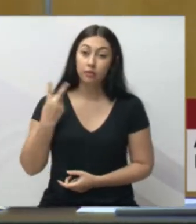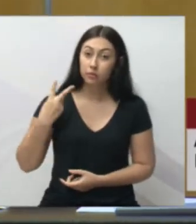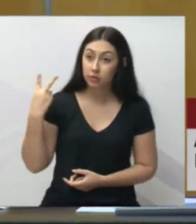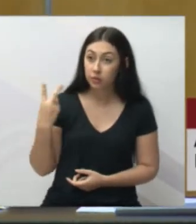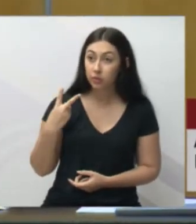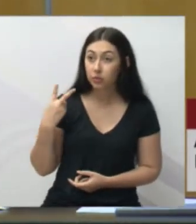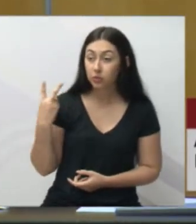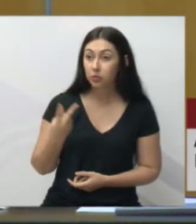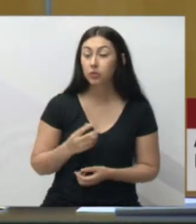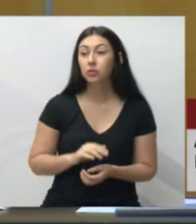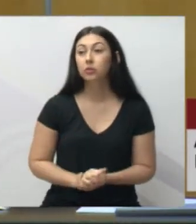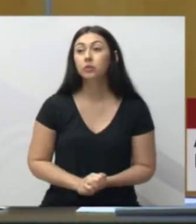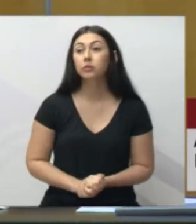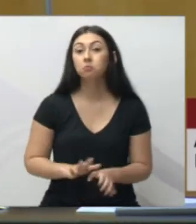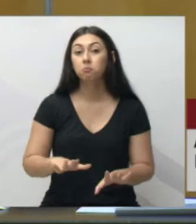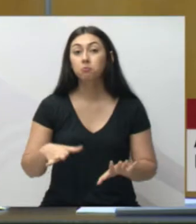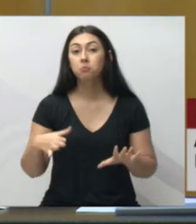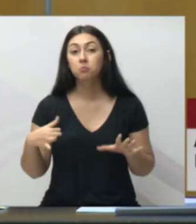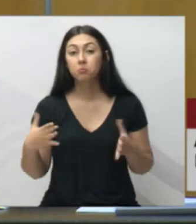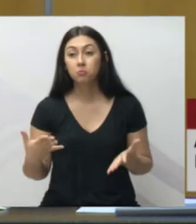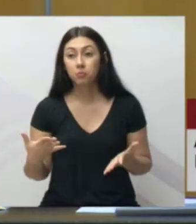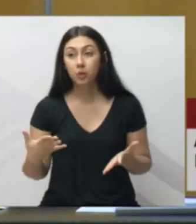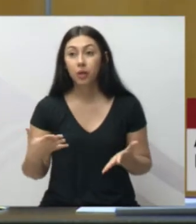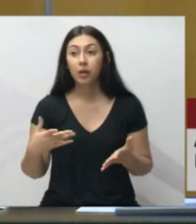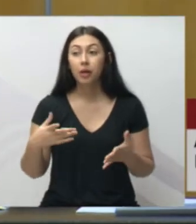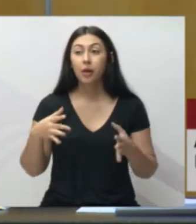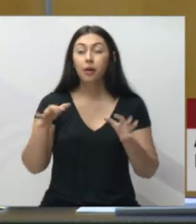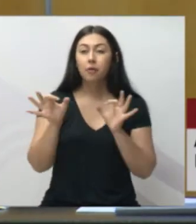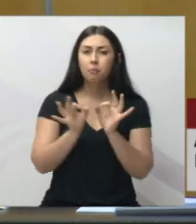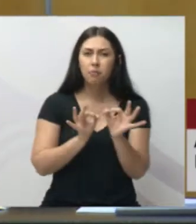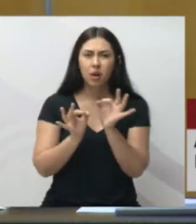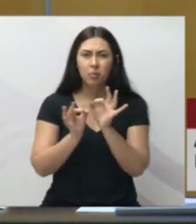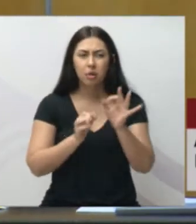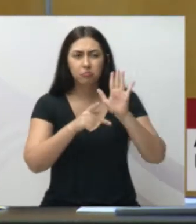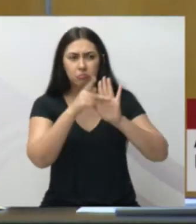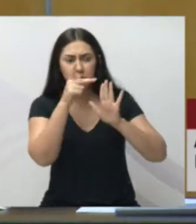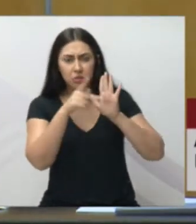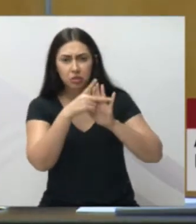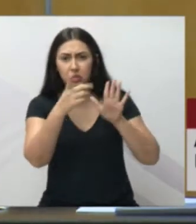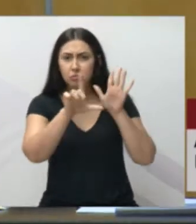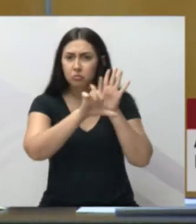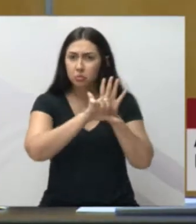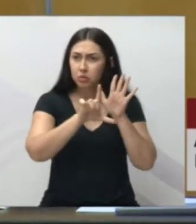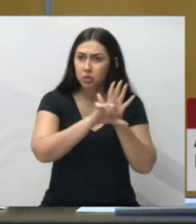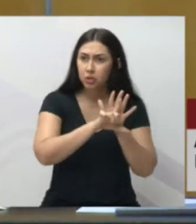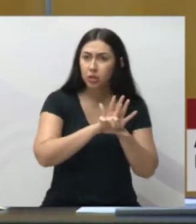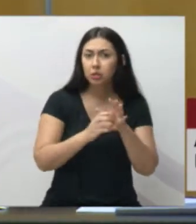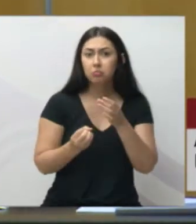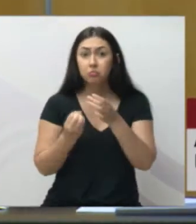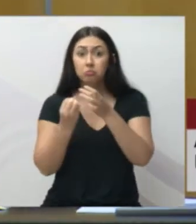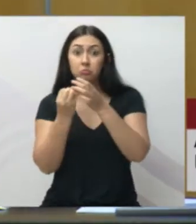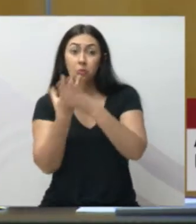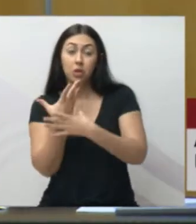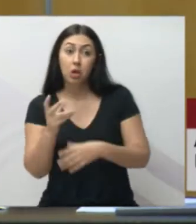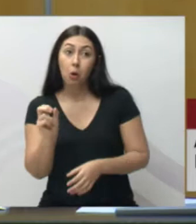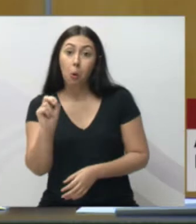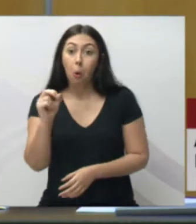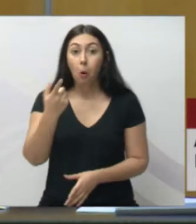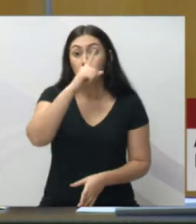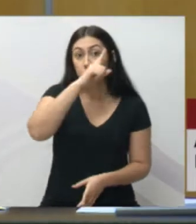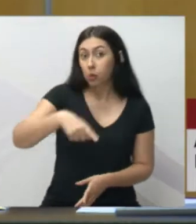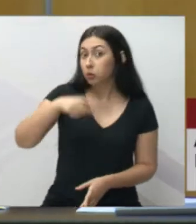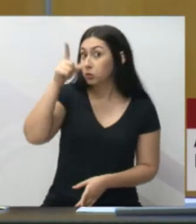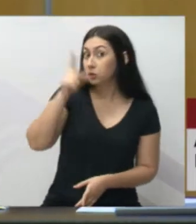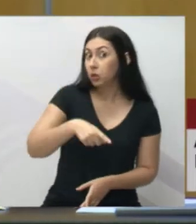ela, privativamente, caberá propor projeto de lei que criem ou extingam cargos dos servidores dessa Casa de Leis